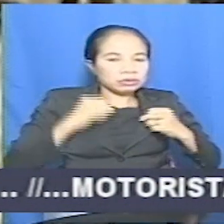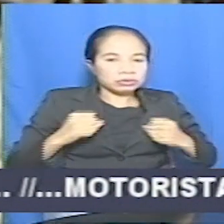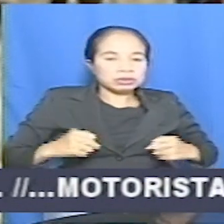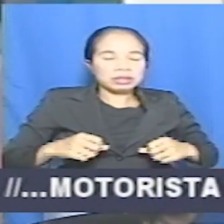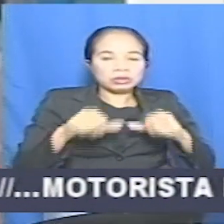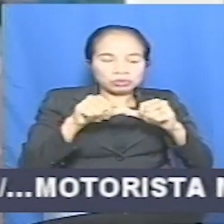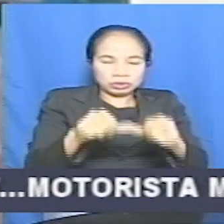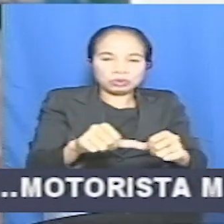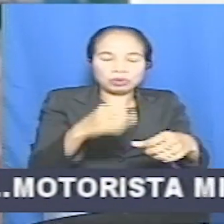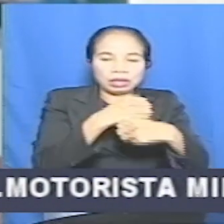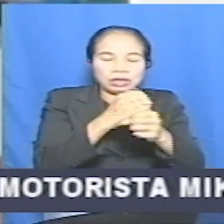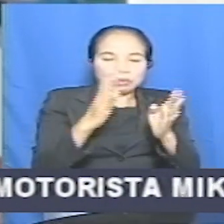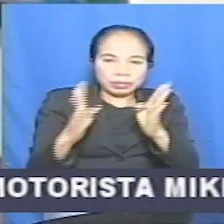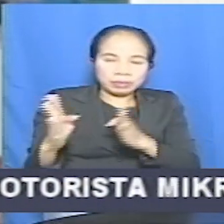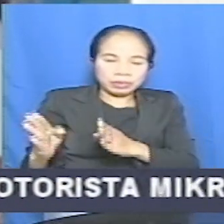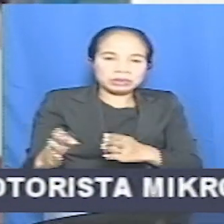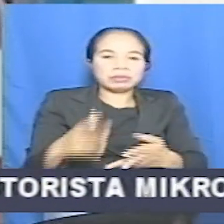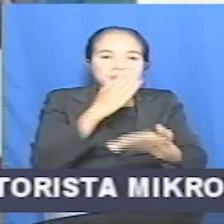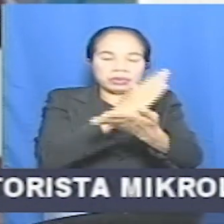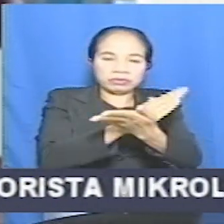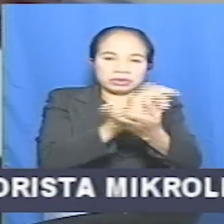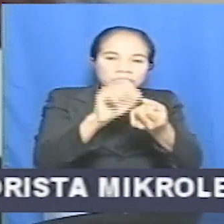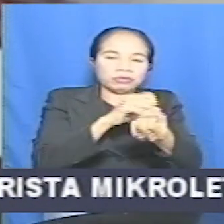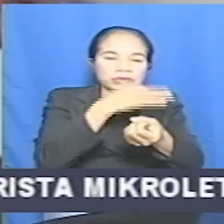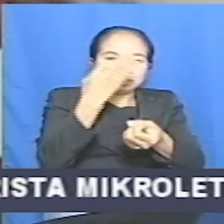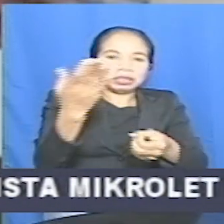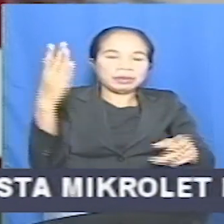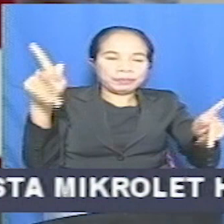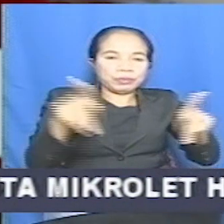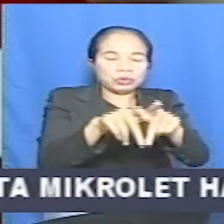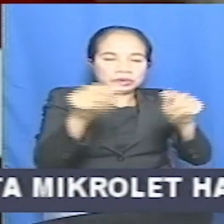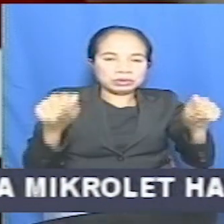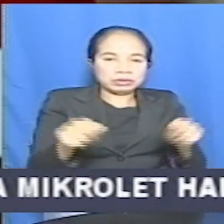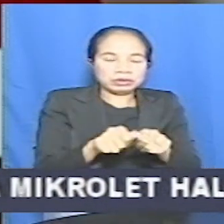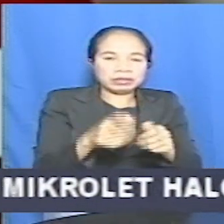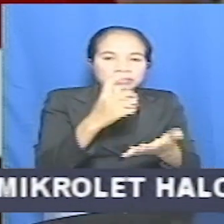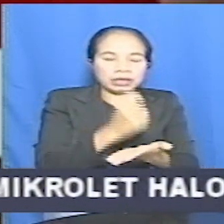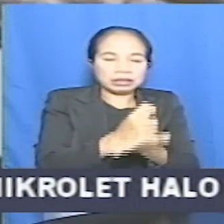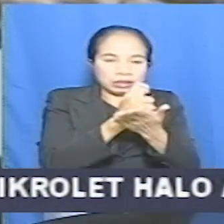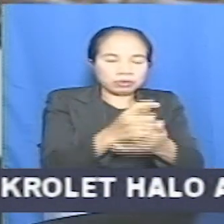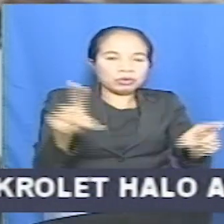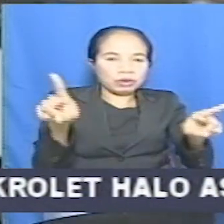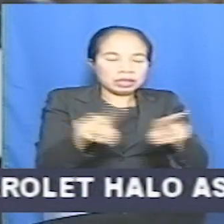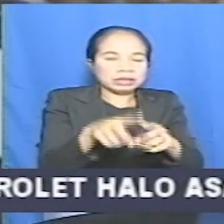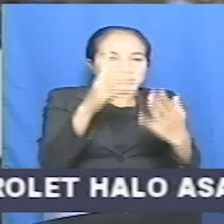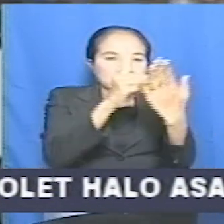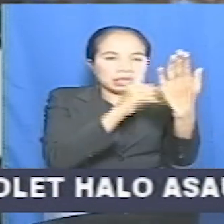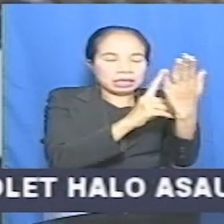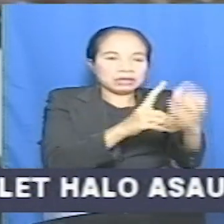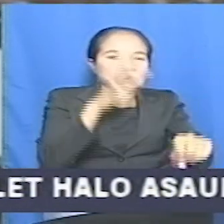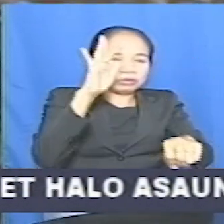a preparação para a mitigação na prevenção COVID-19 e aposto administrativo a Tauro, relaciona os dados de confirmação